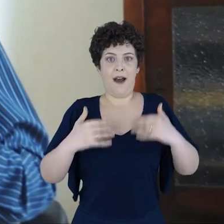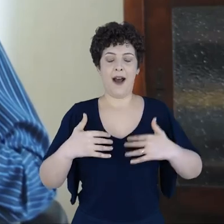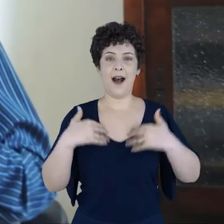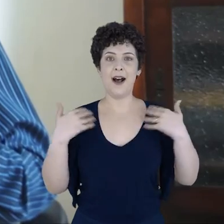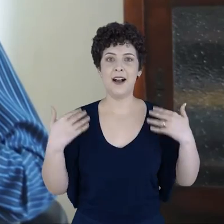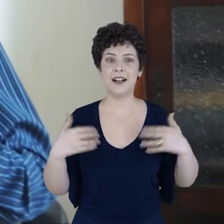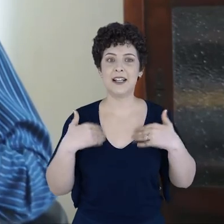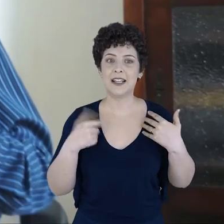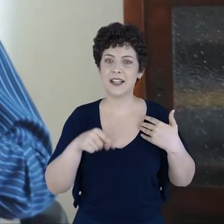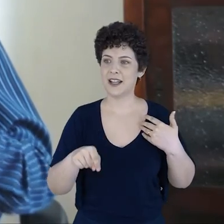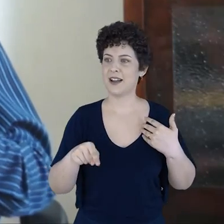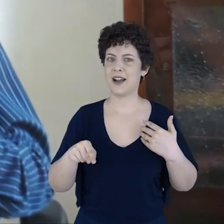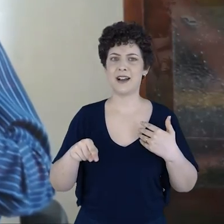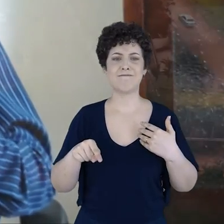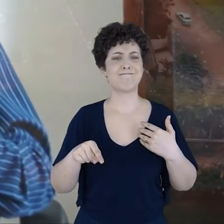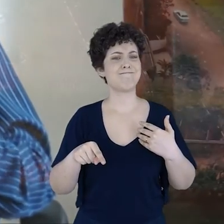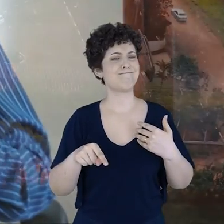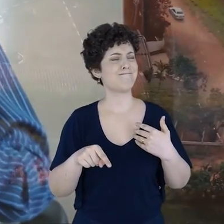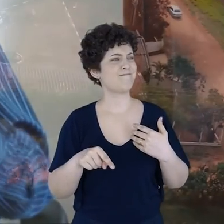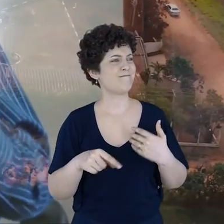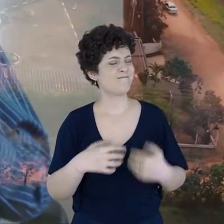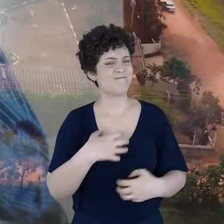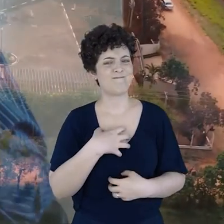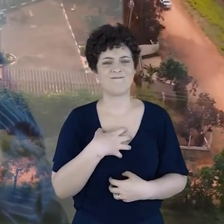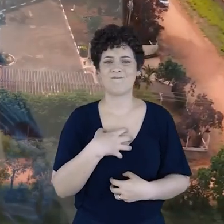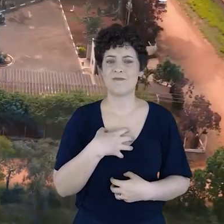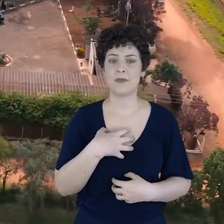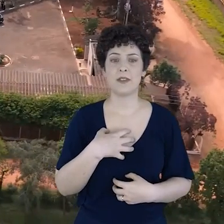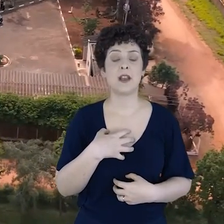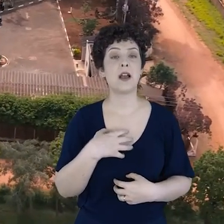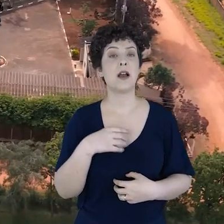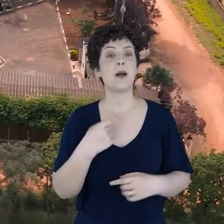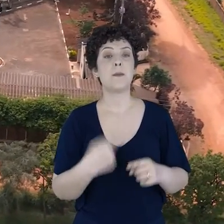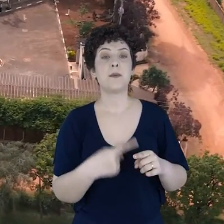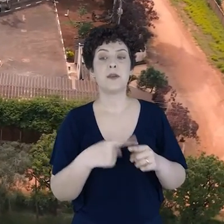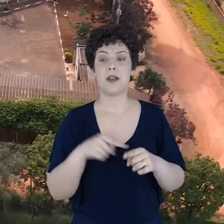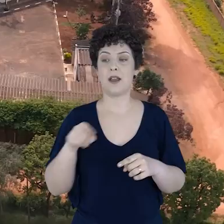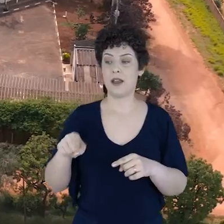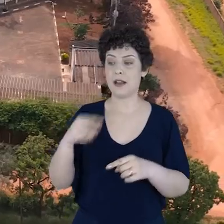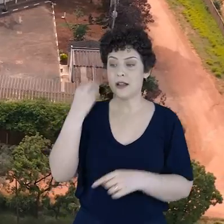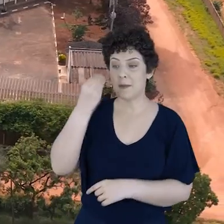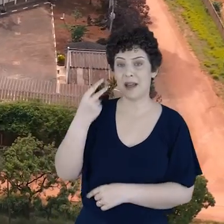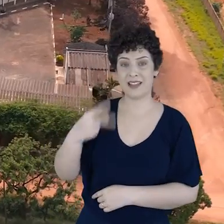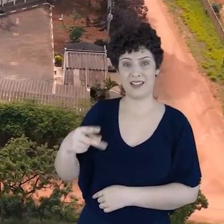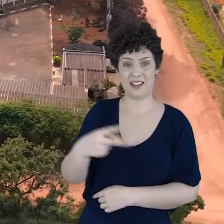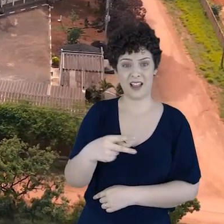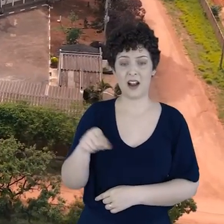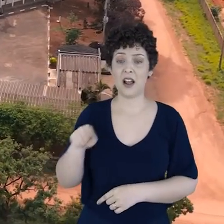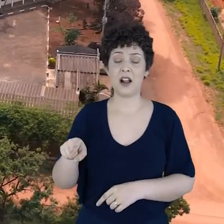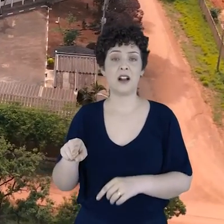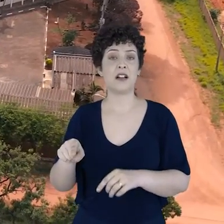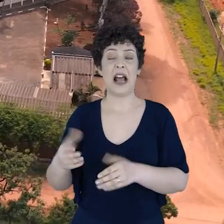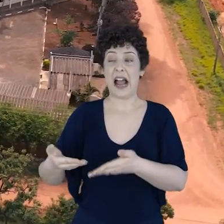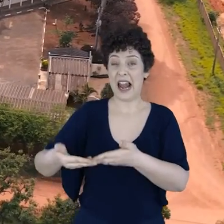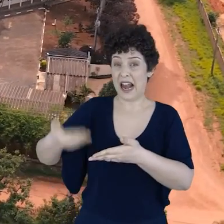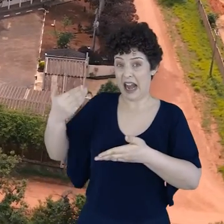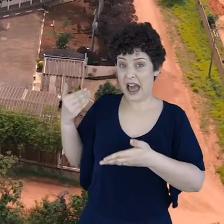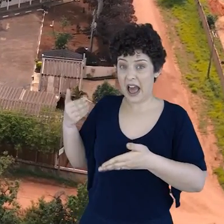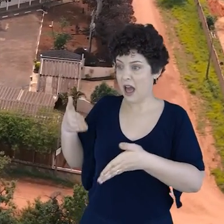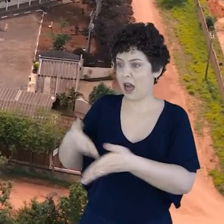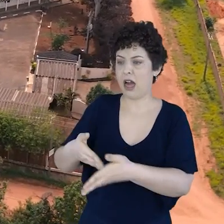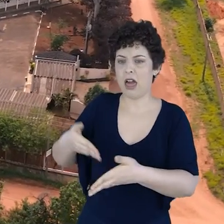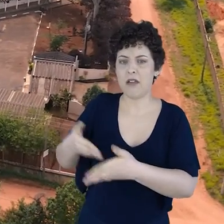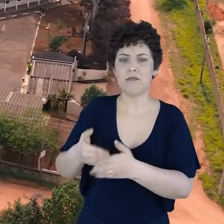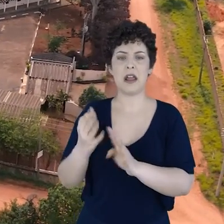invadiu a alma foi de tal forma, porque de verificar uma pessoa que poderia ser barrada